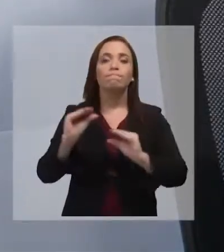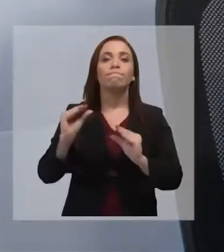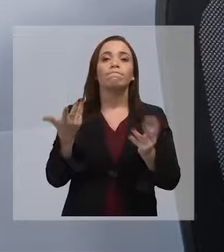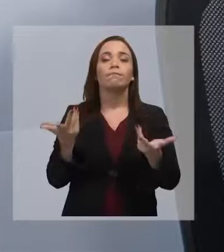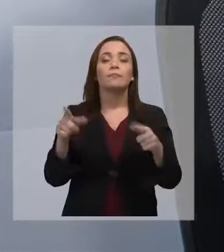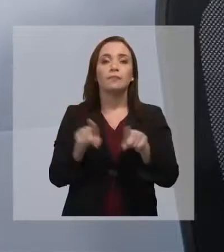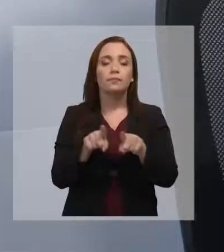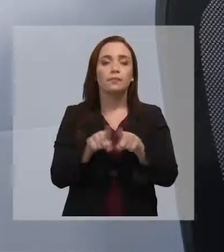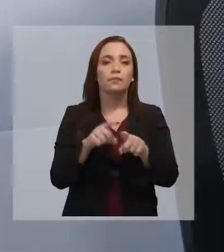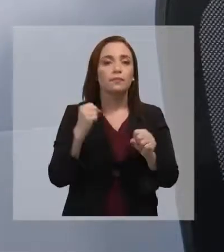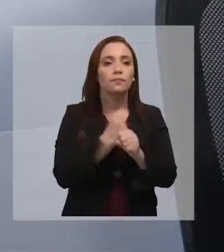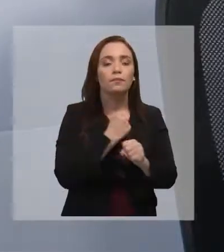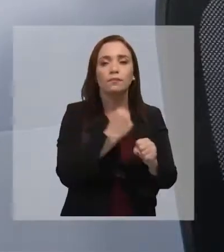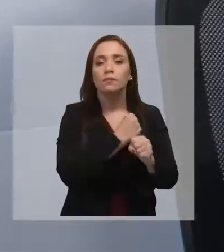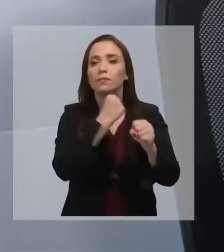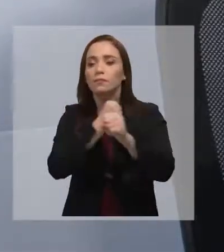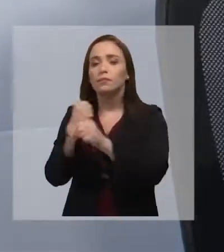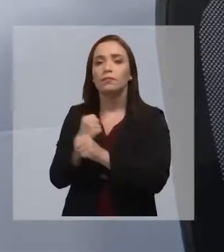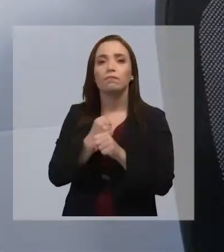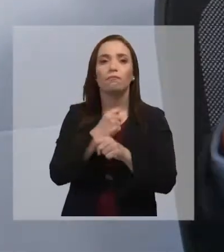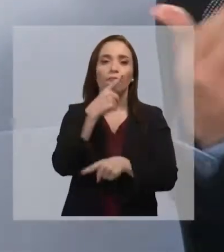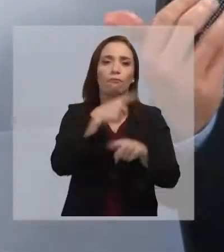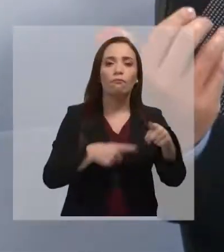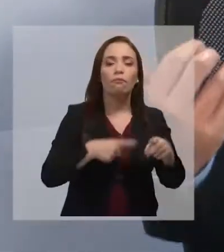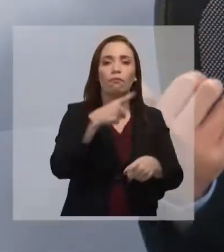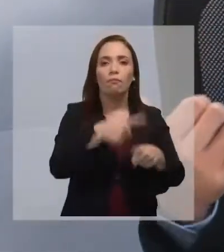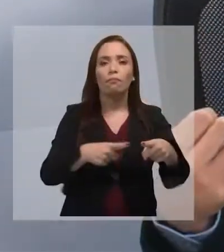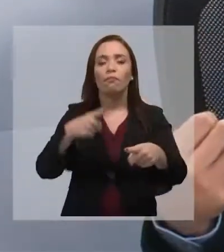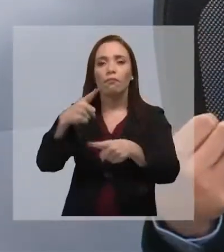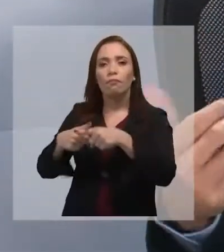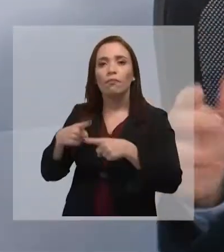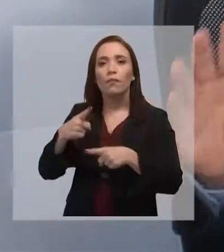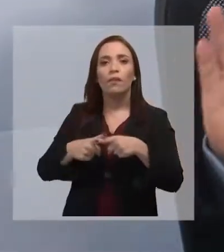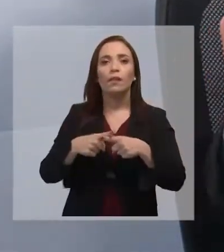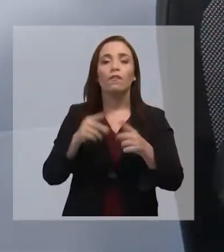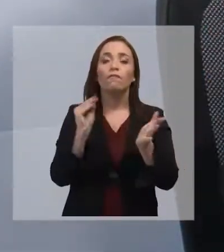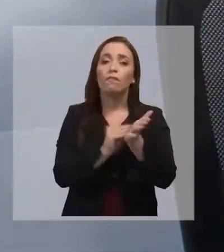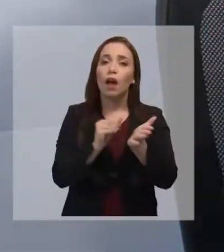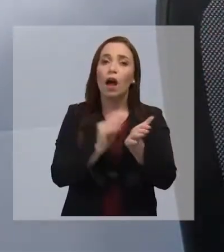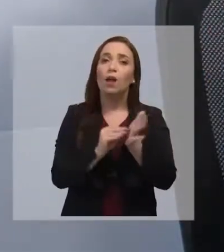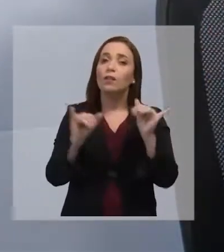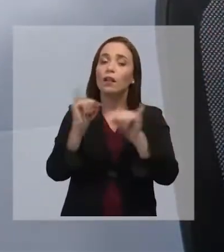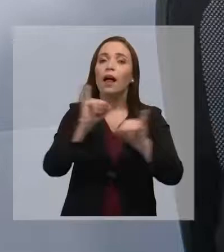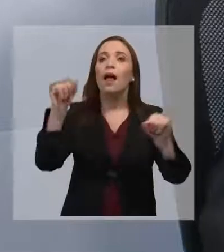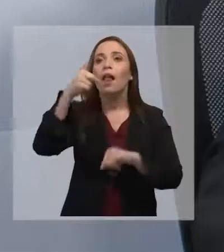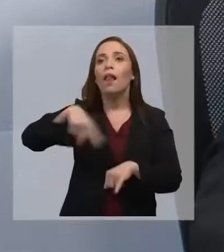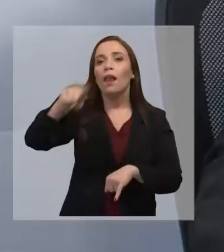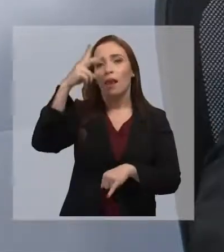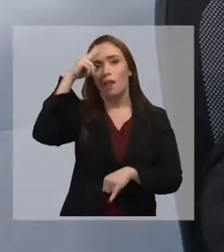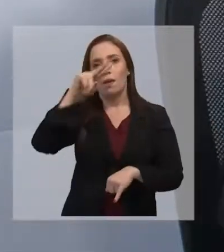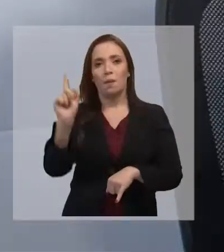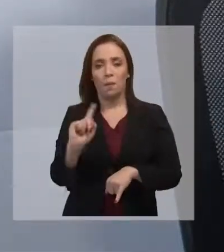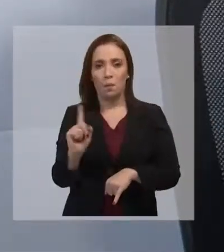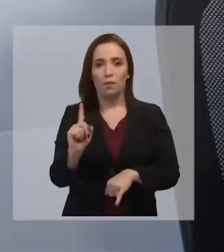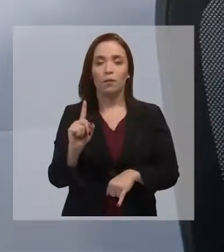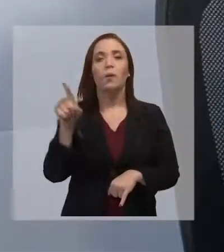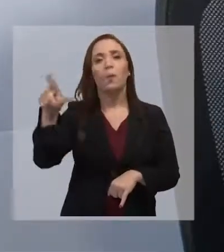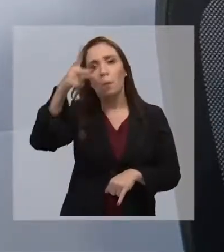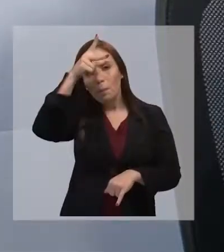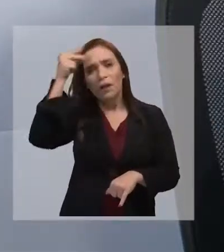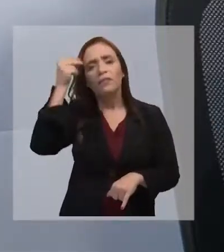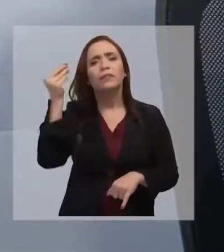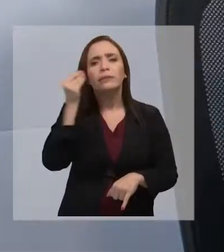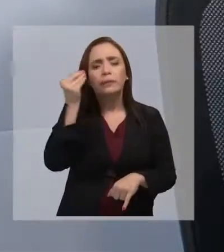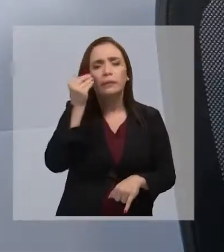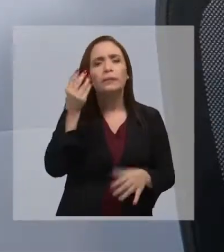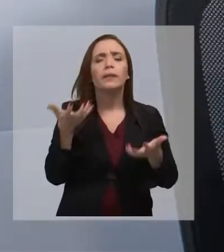o espaço e as obras que não foram terminadas, né, Michel? Ninguém lembra disso, mas não foram terminadas. Quer dizer, o prefeito